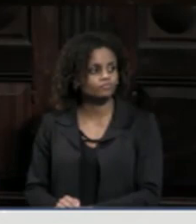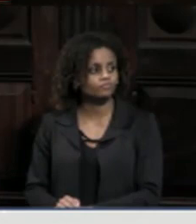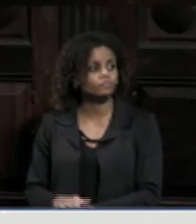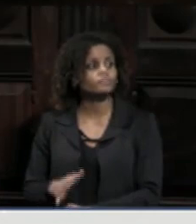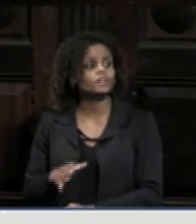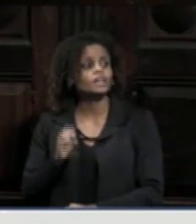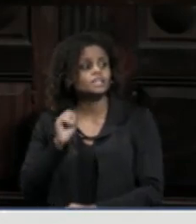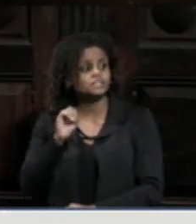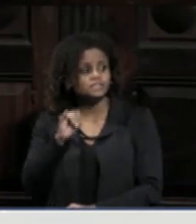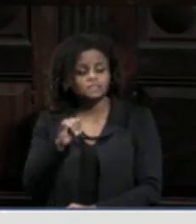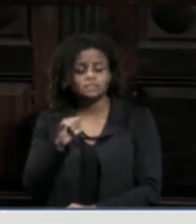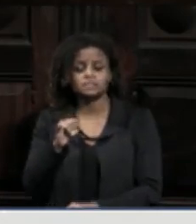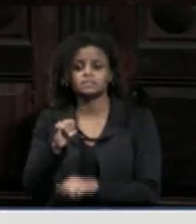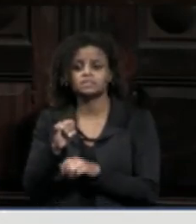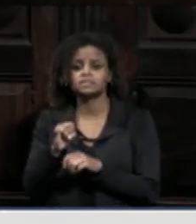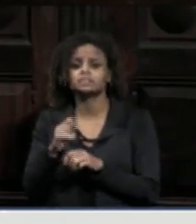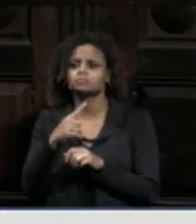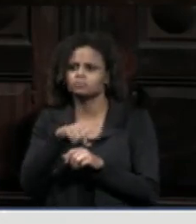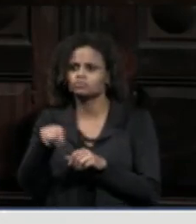a lei de recuperação.